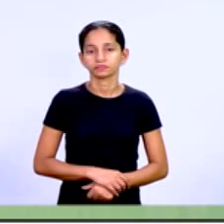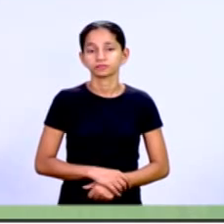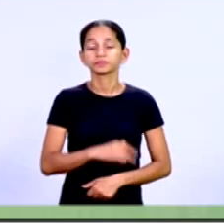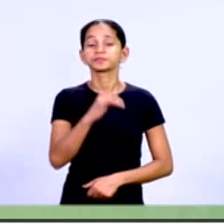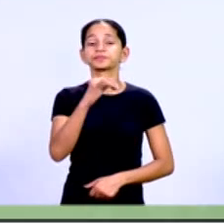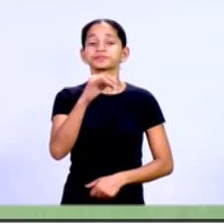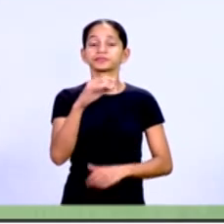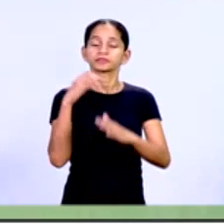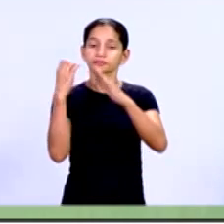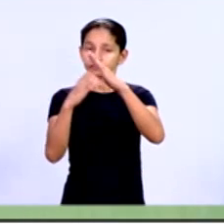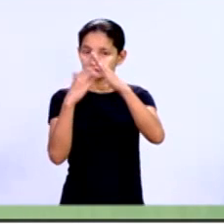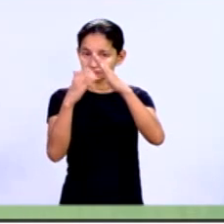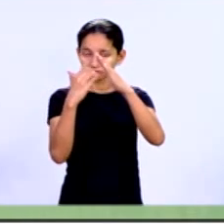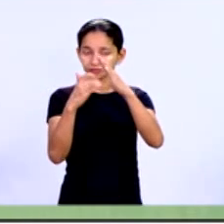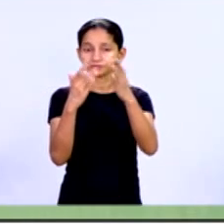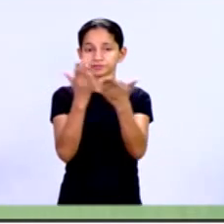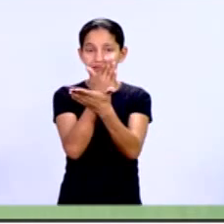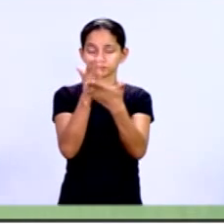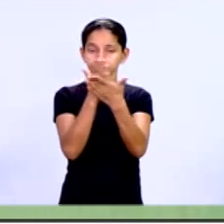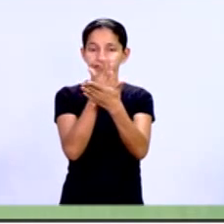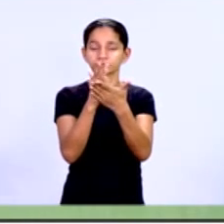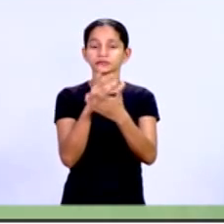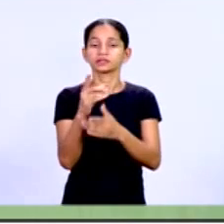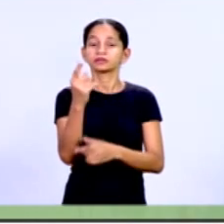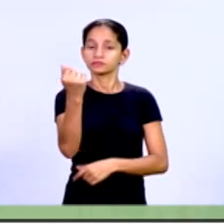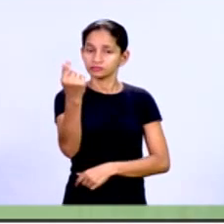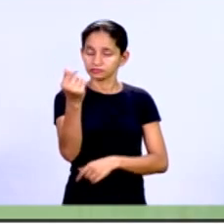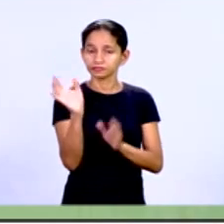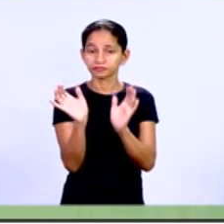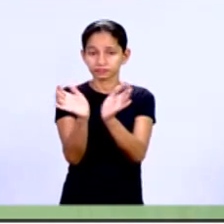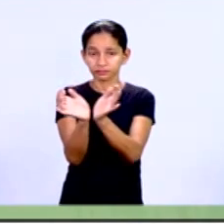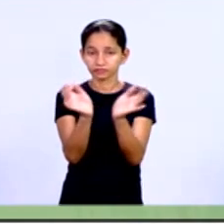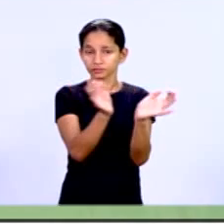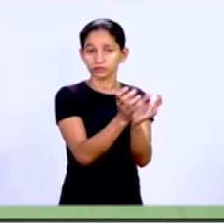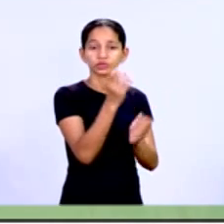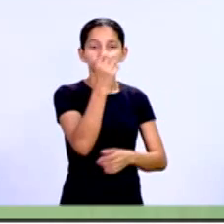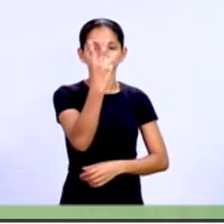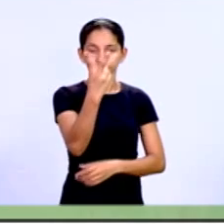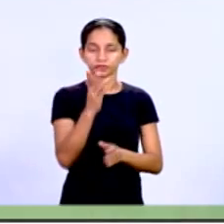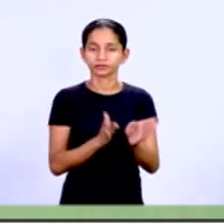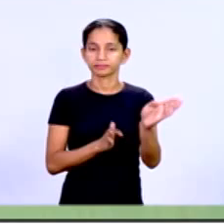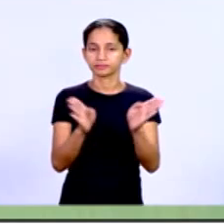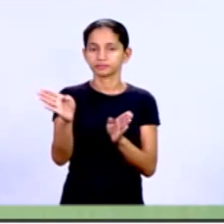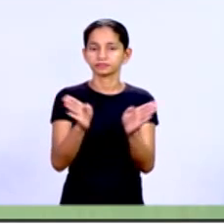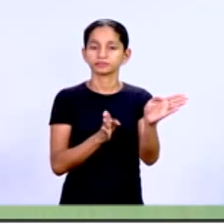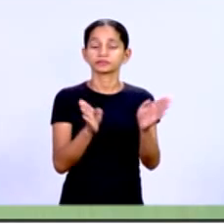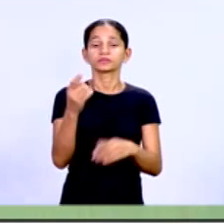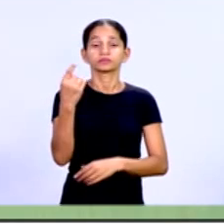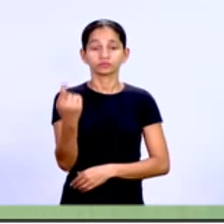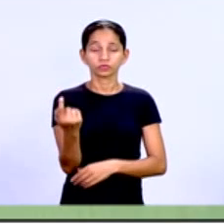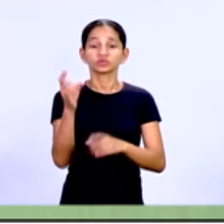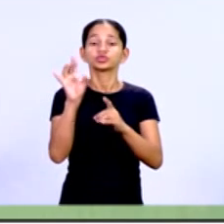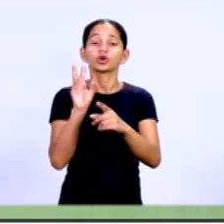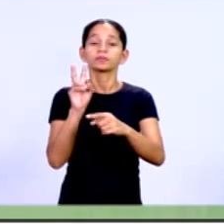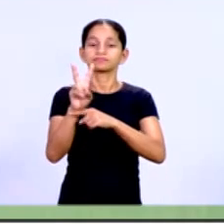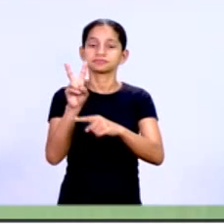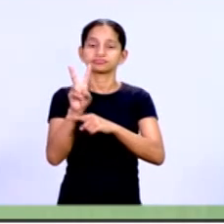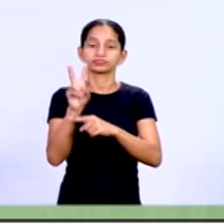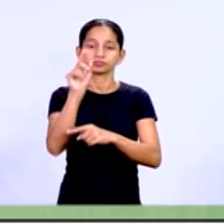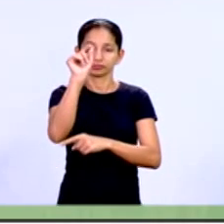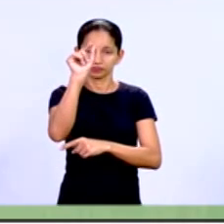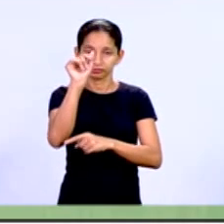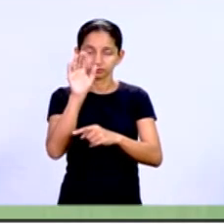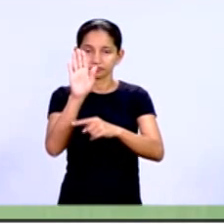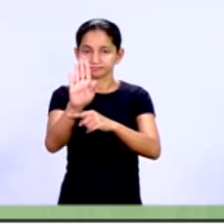As instituições financeiras se caracterizam em dois grandes grupos: os intermediários financeiros, que